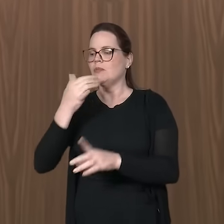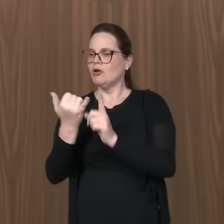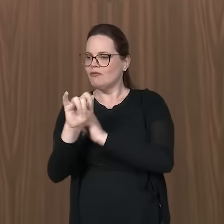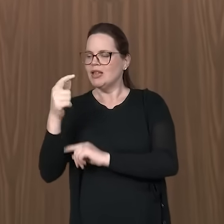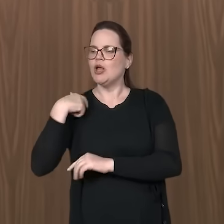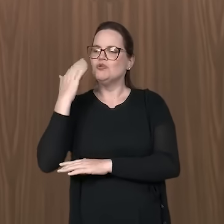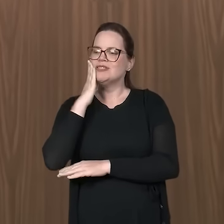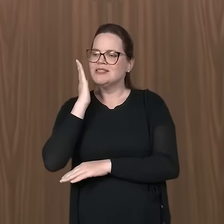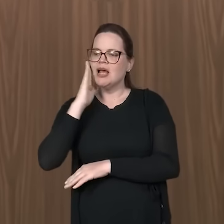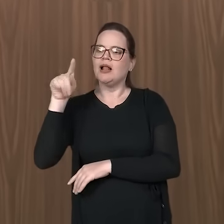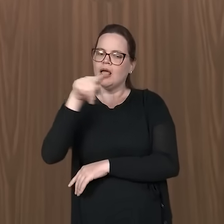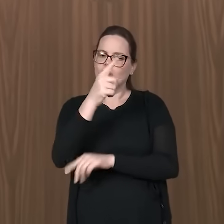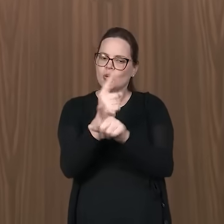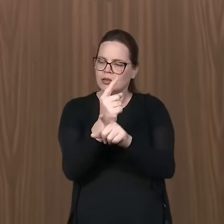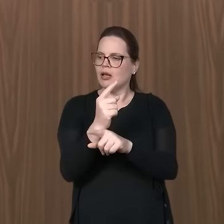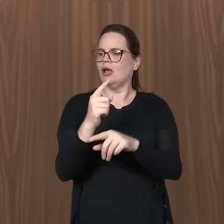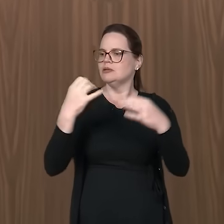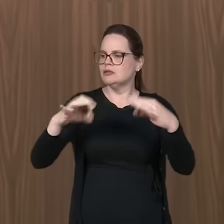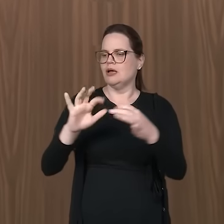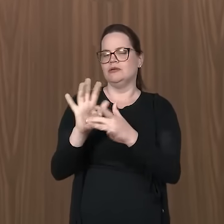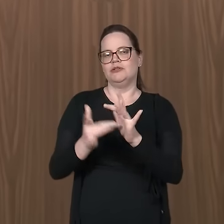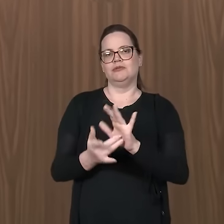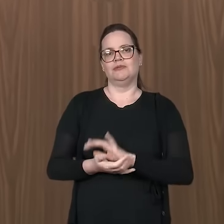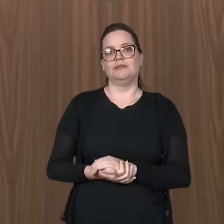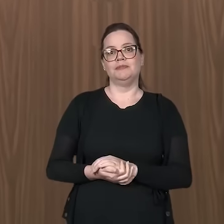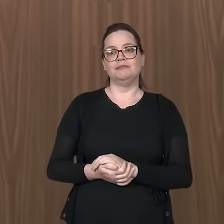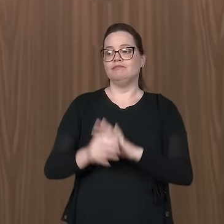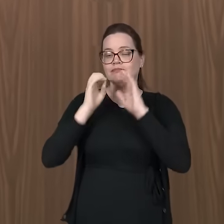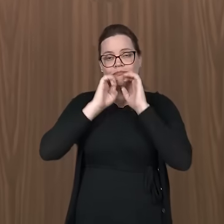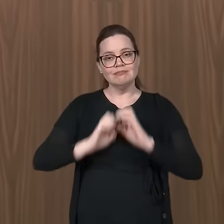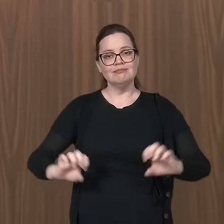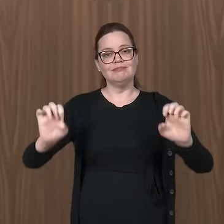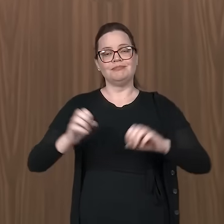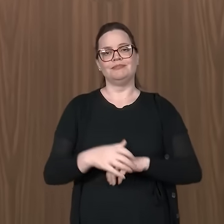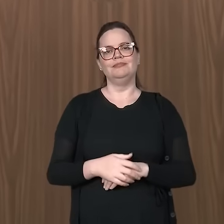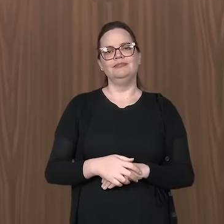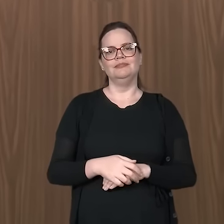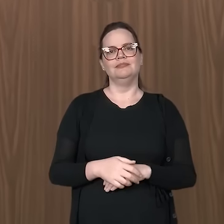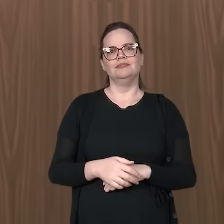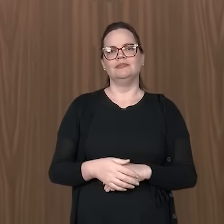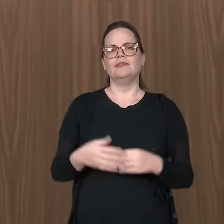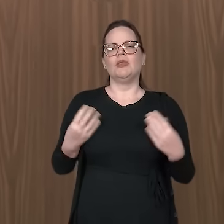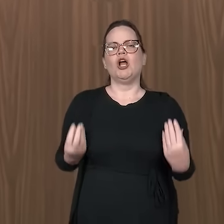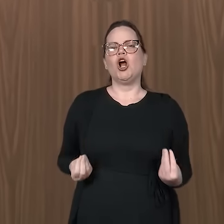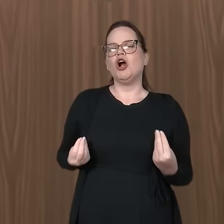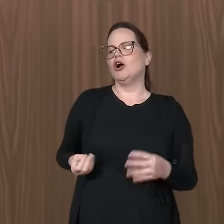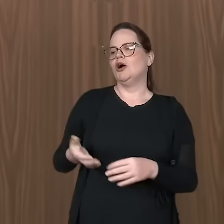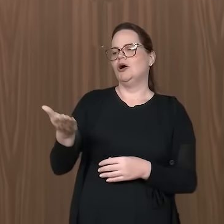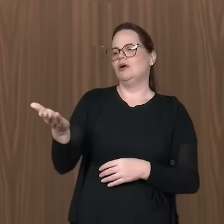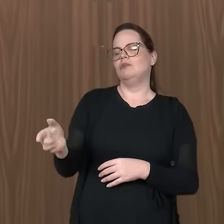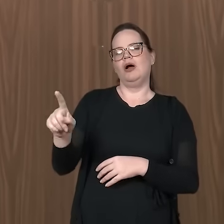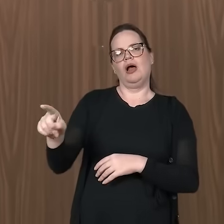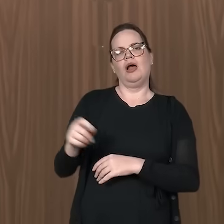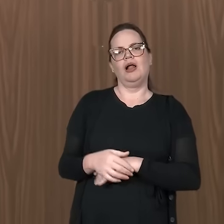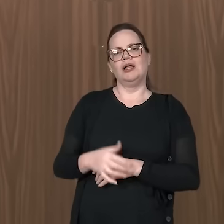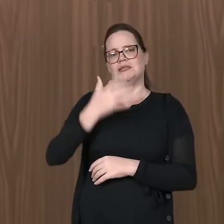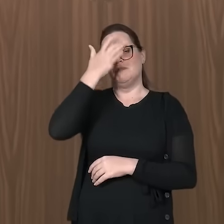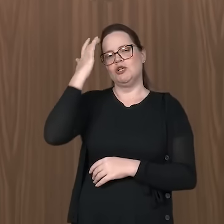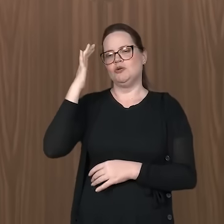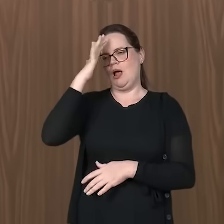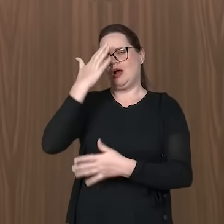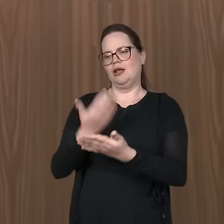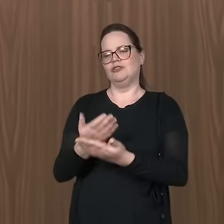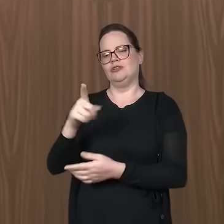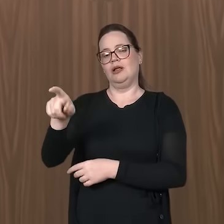um profeta. Vejam só que interessante, né? Quem daria crédito a essa mulher naquela